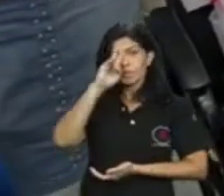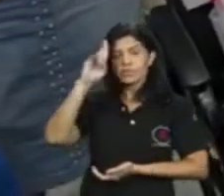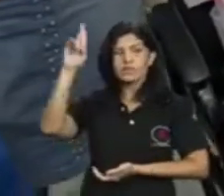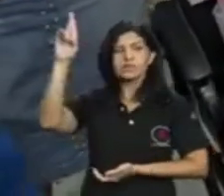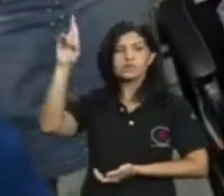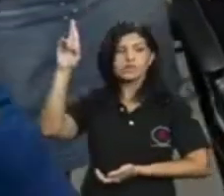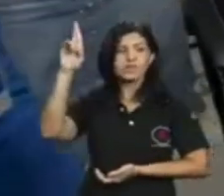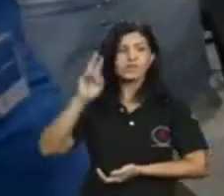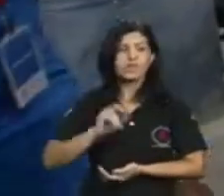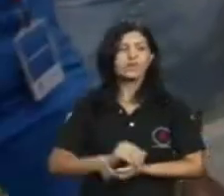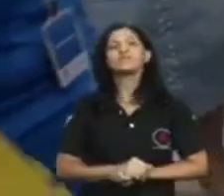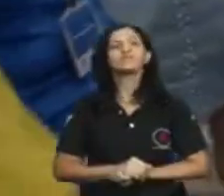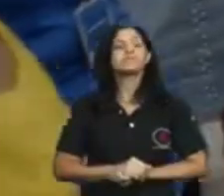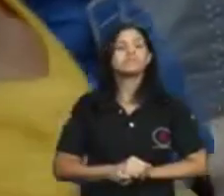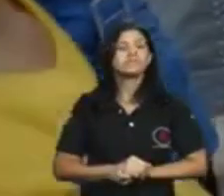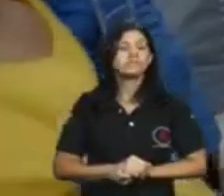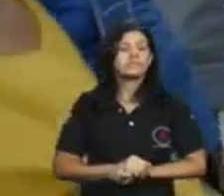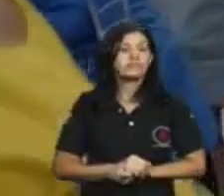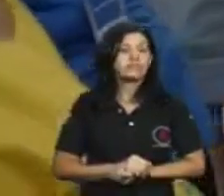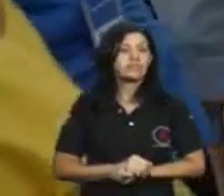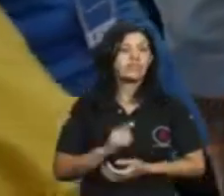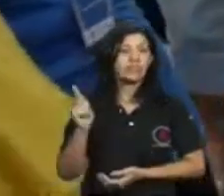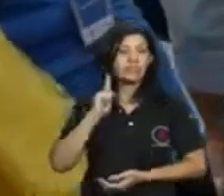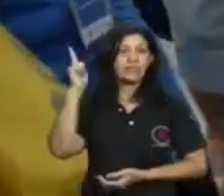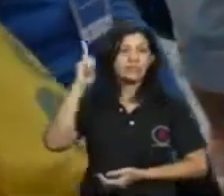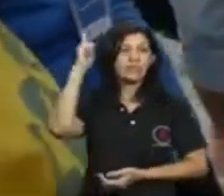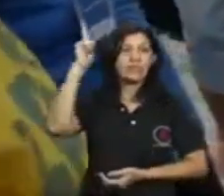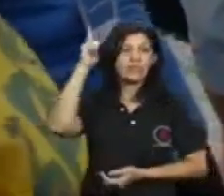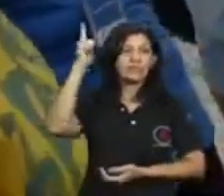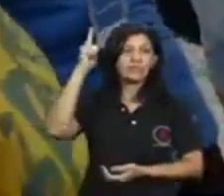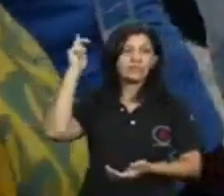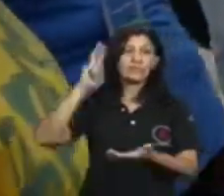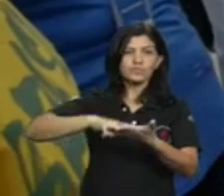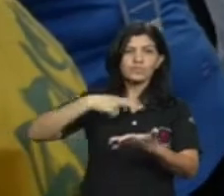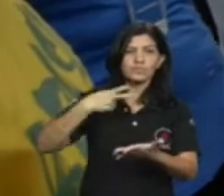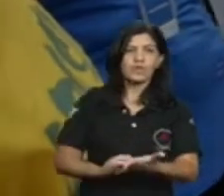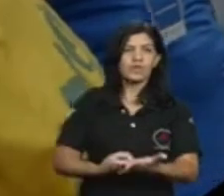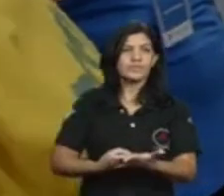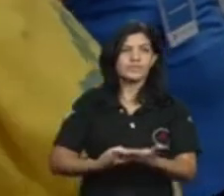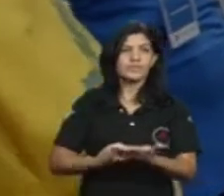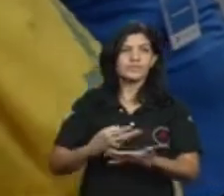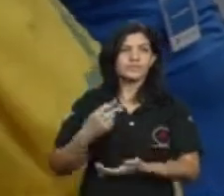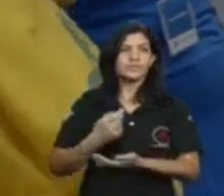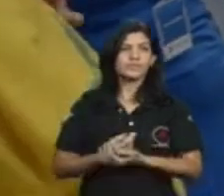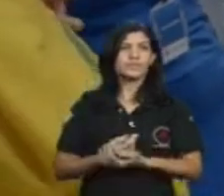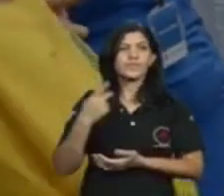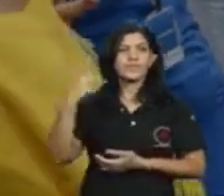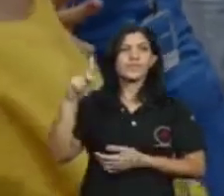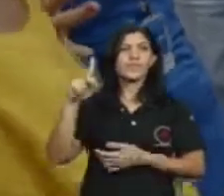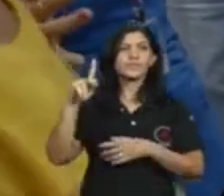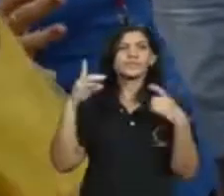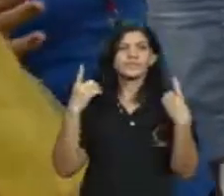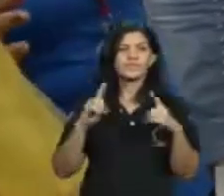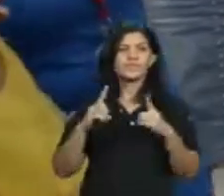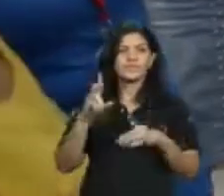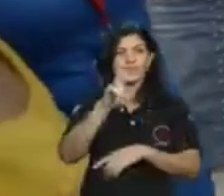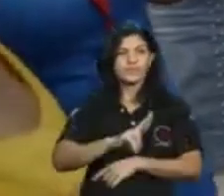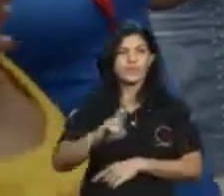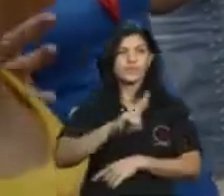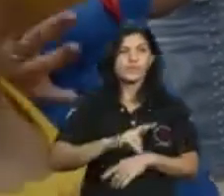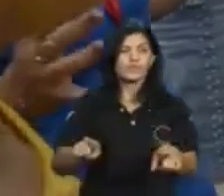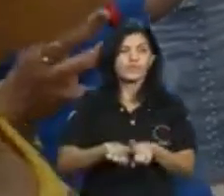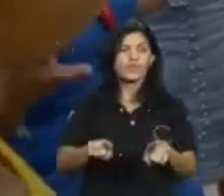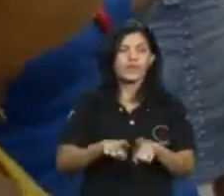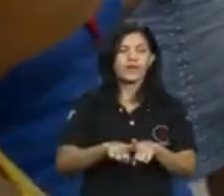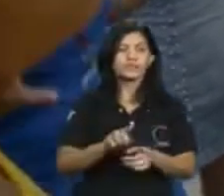como tu derrubaste o gigante, usando o menino, usa o teu menino.